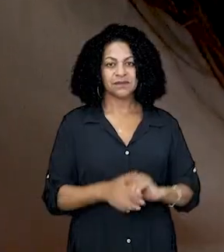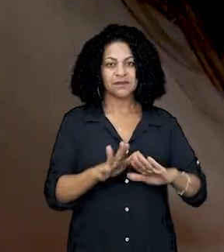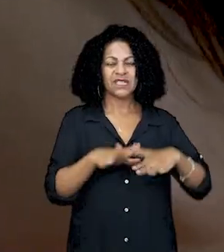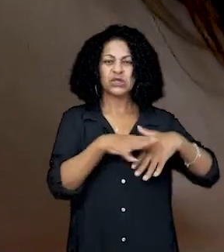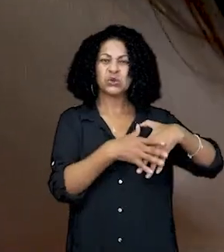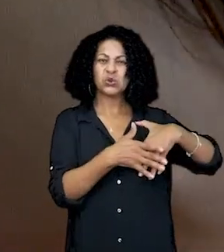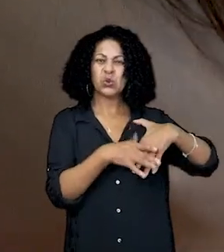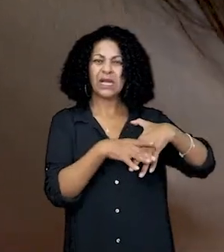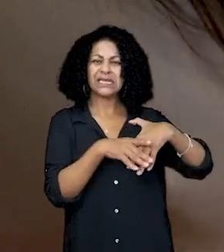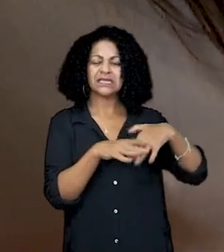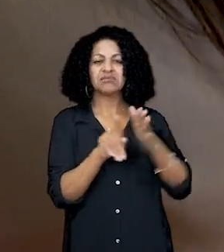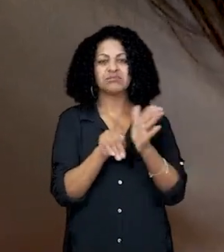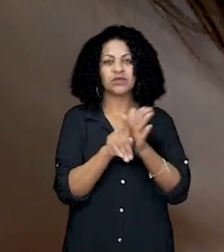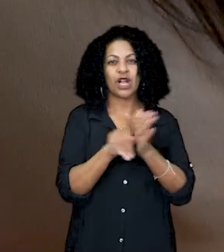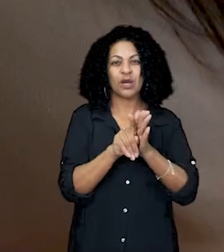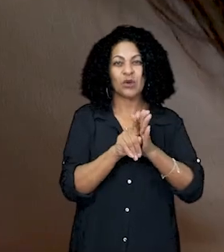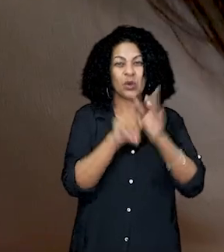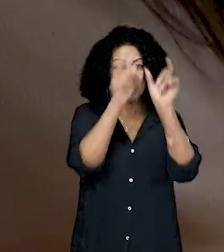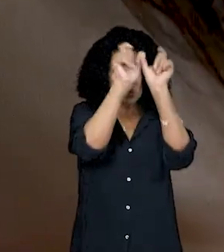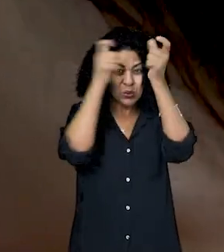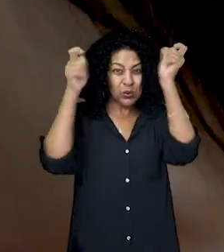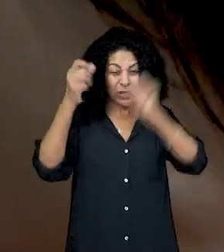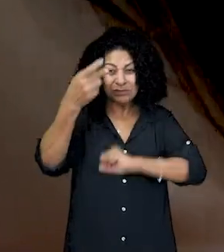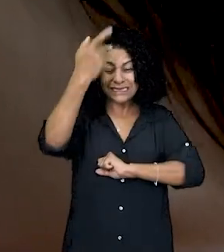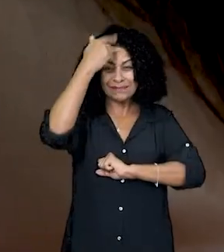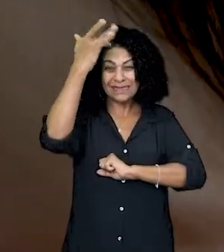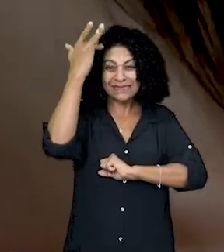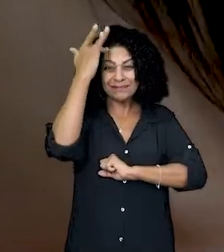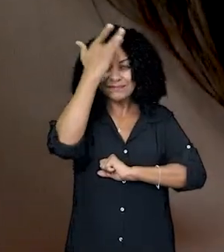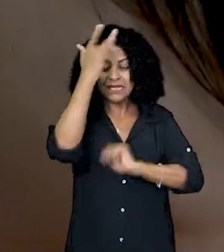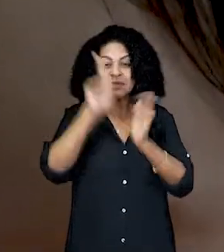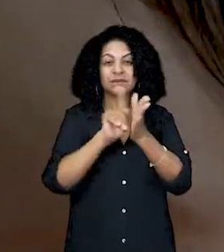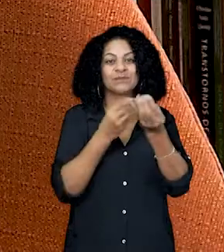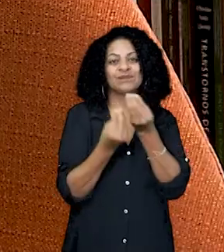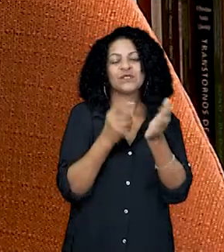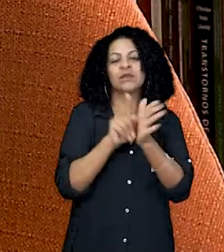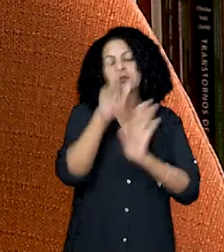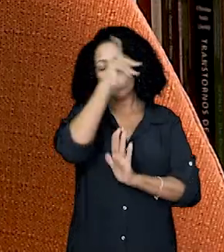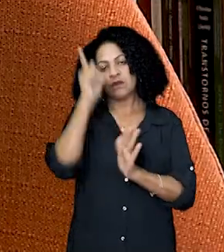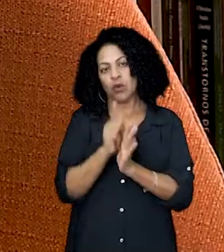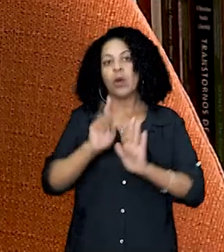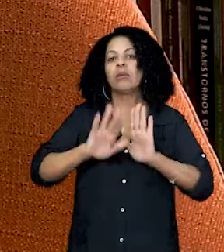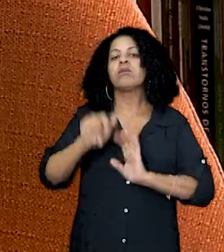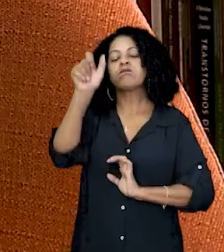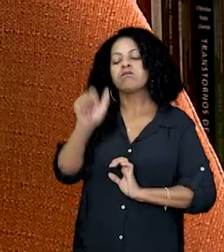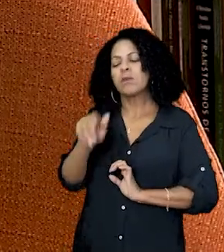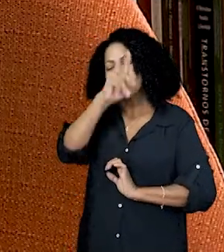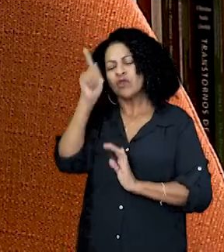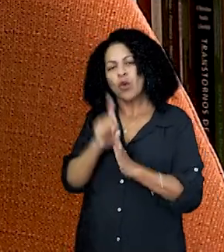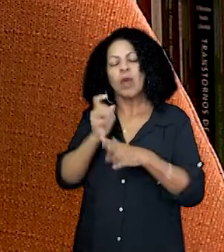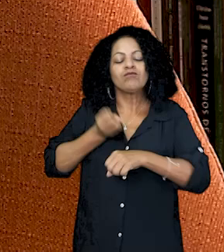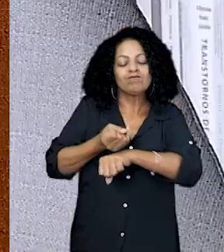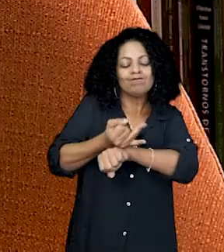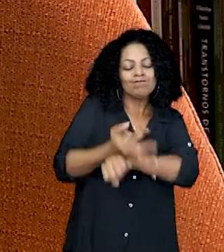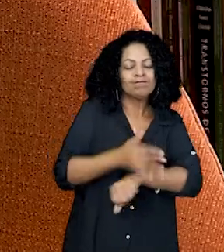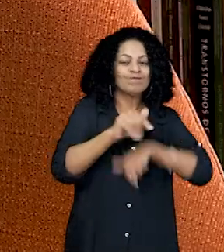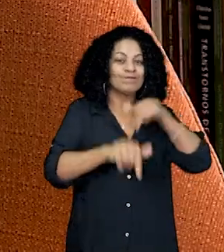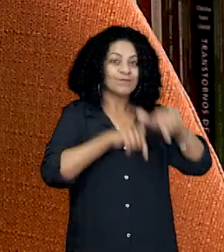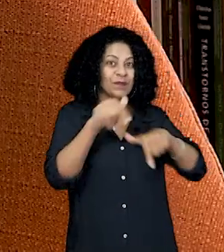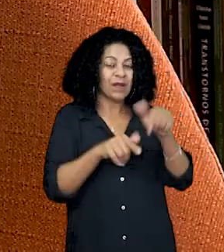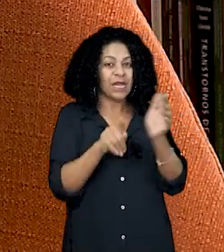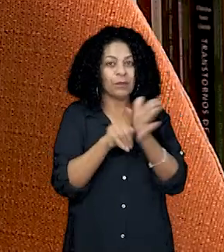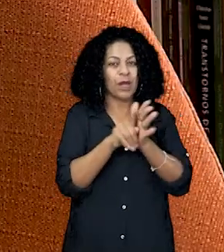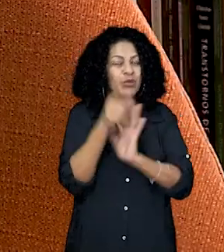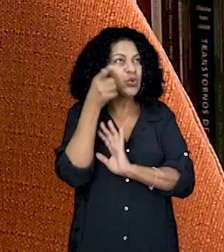Mônica, quais doenças ou transtornos mentais estão mais associados ao trabalho noturno? Quando uma pessoa trabalha no período da noite, ela sofre